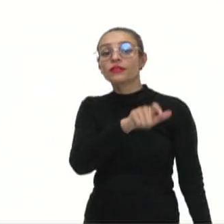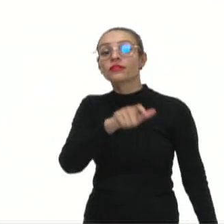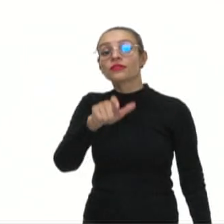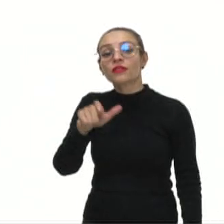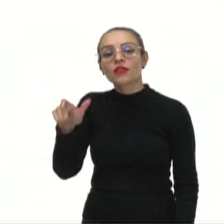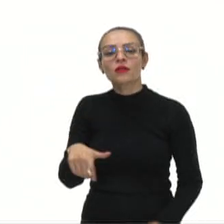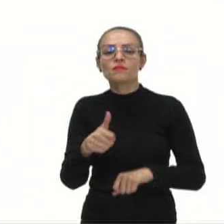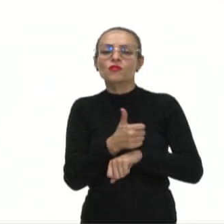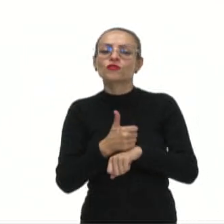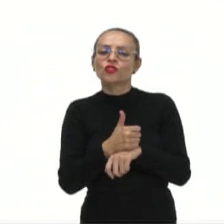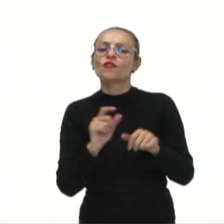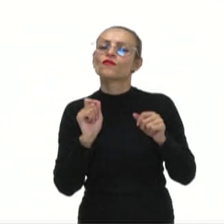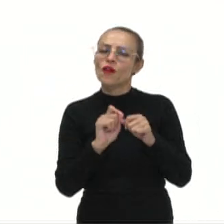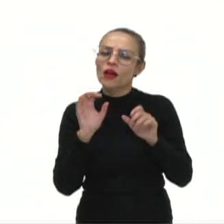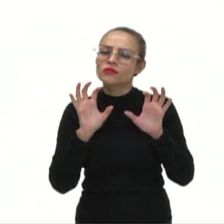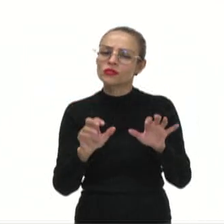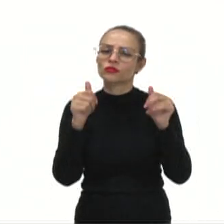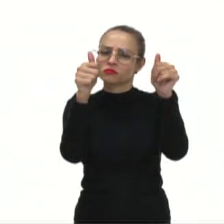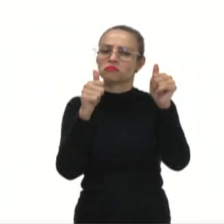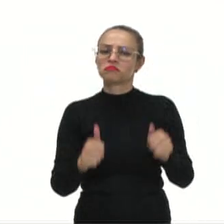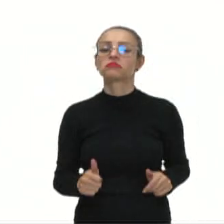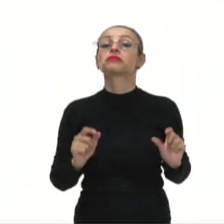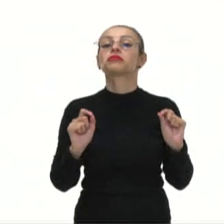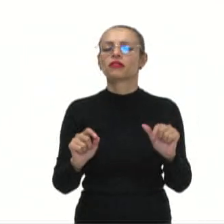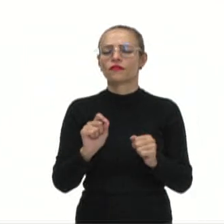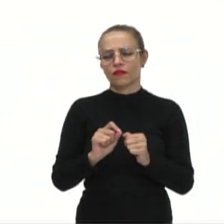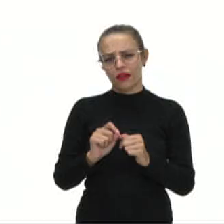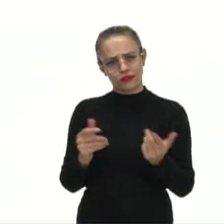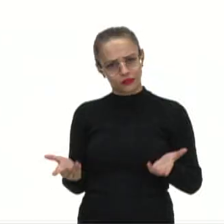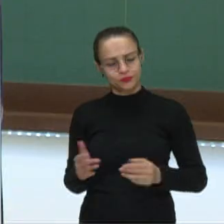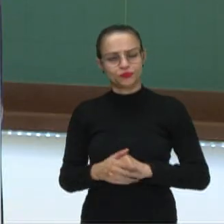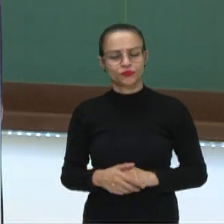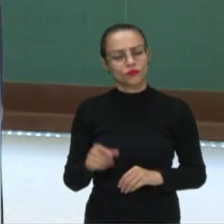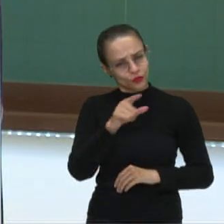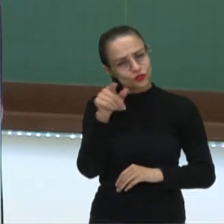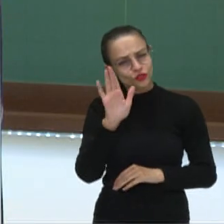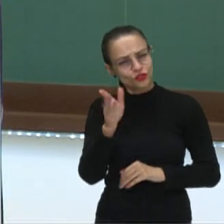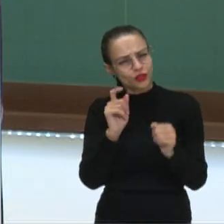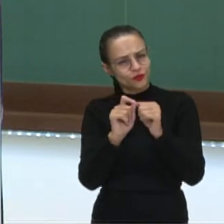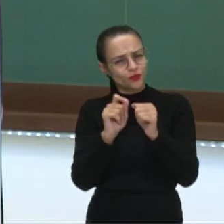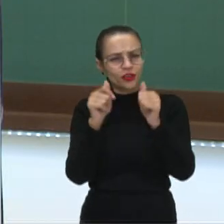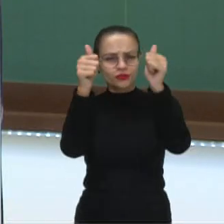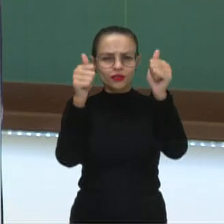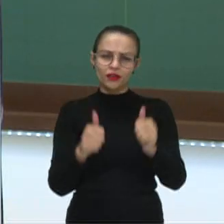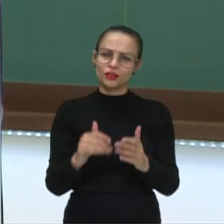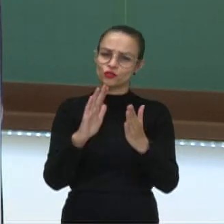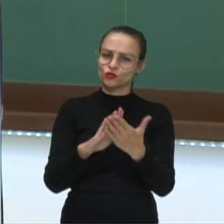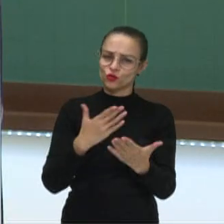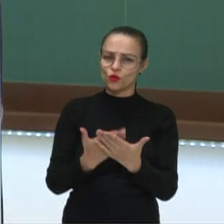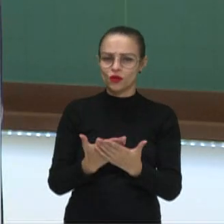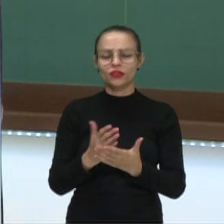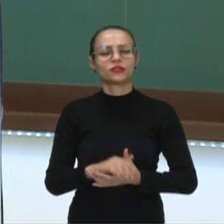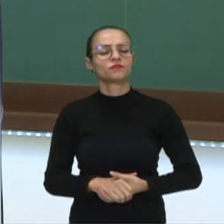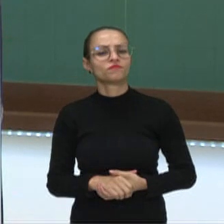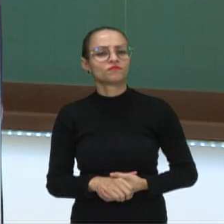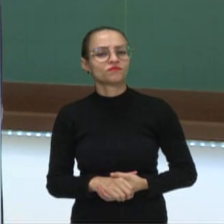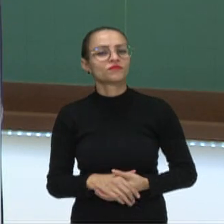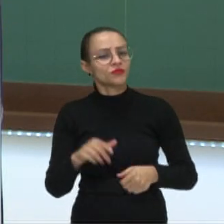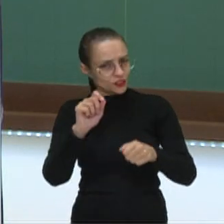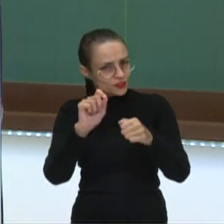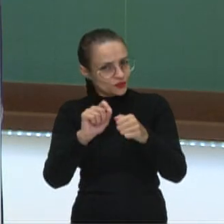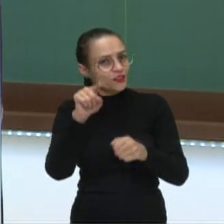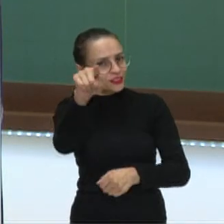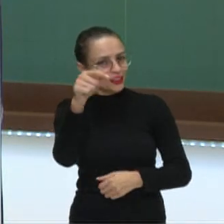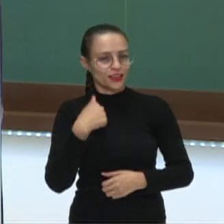profissionais que produzem esse tipo de cartaz? Então, você já deve ter feito alguns cartazes na tua escola, tal. Faz aí